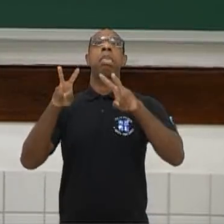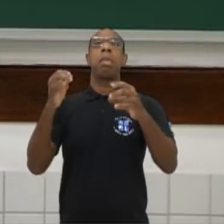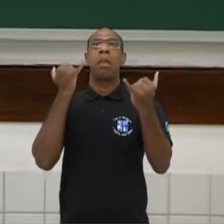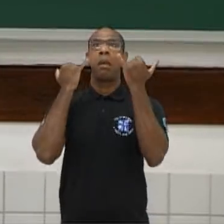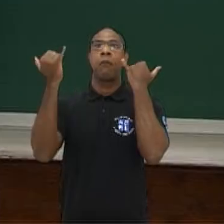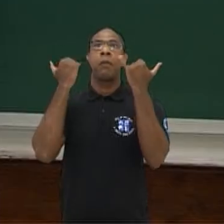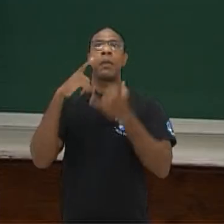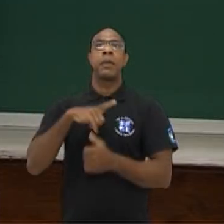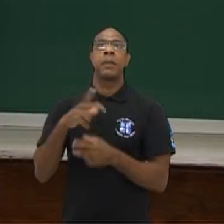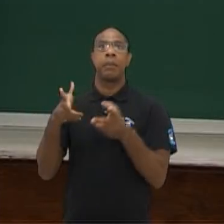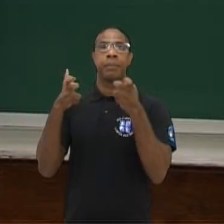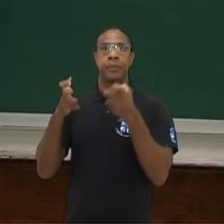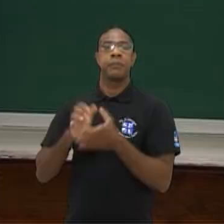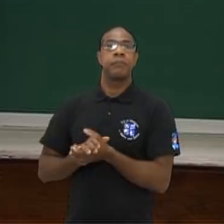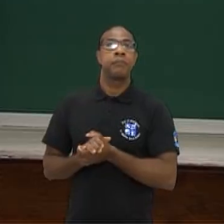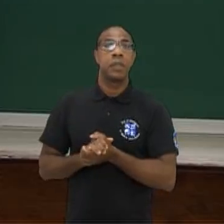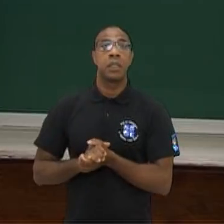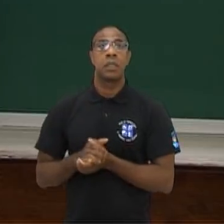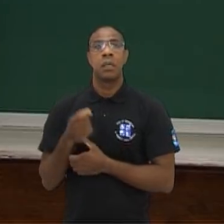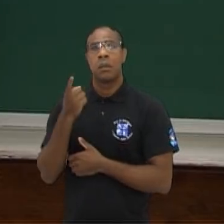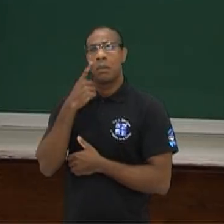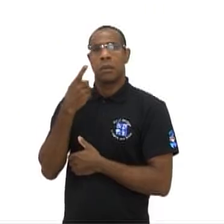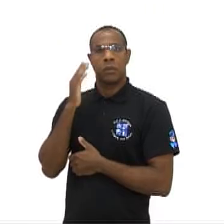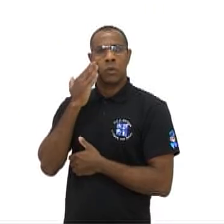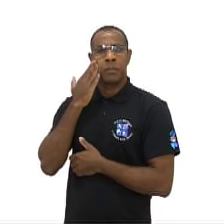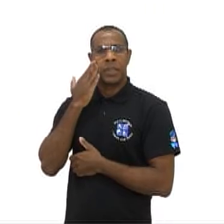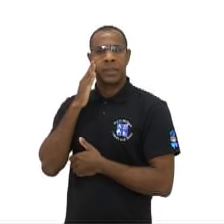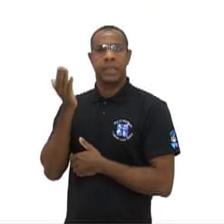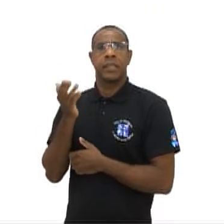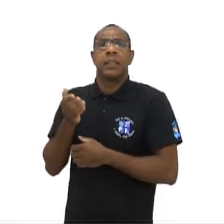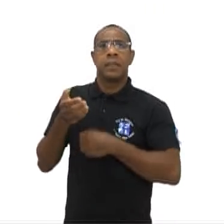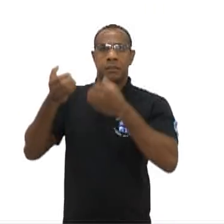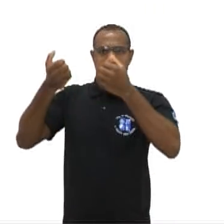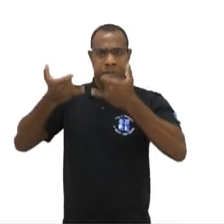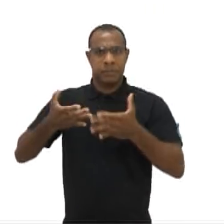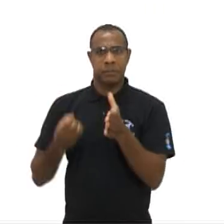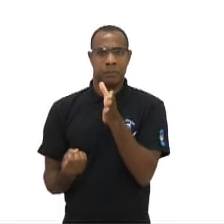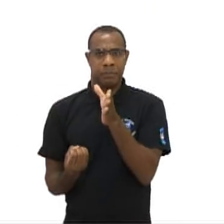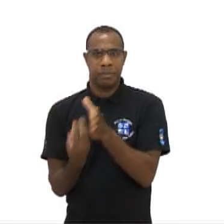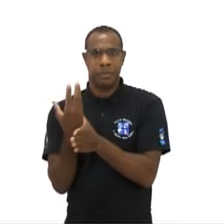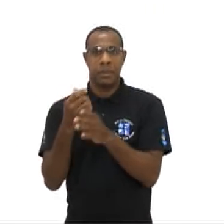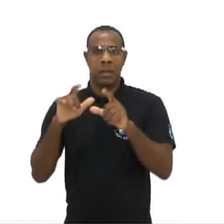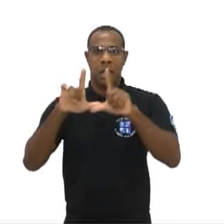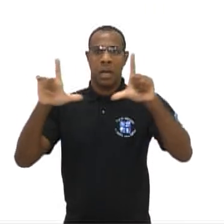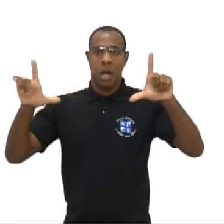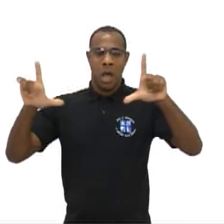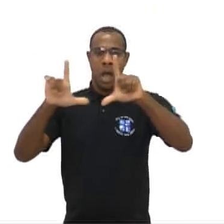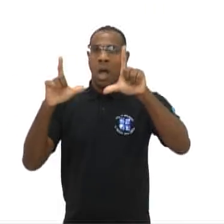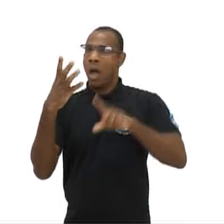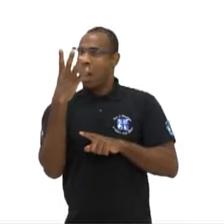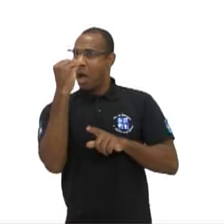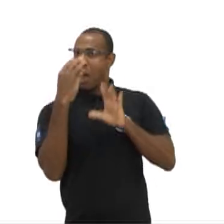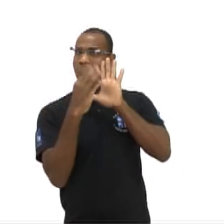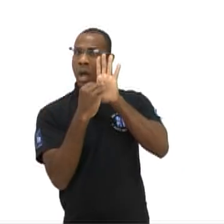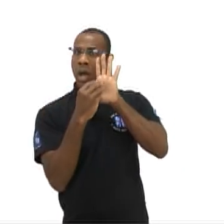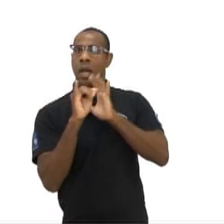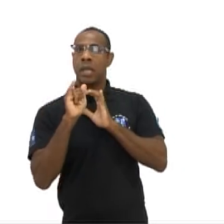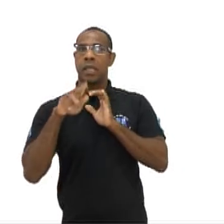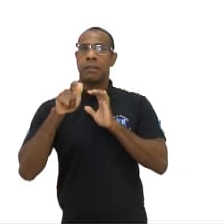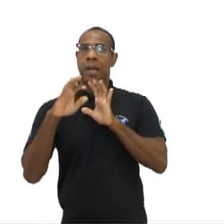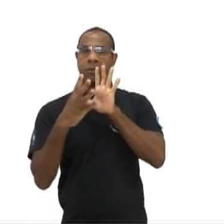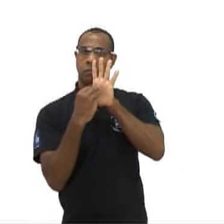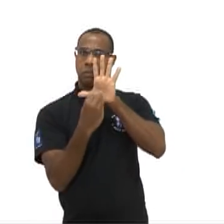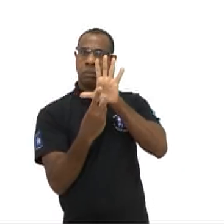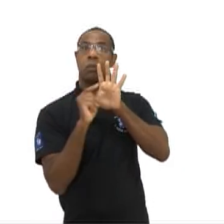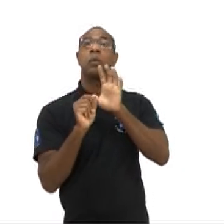que temos aqui? Para a gente compreender essa ideia da formação da imagem, como que acontece o conceito de holograma, então você vai ter